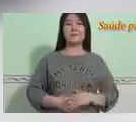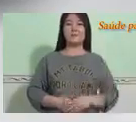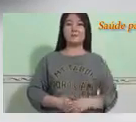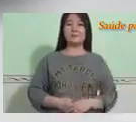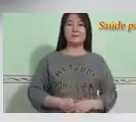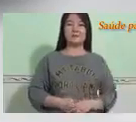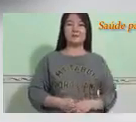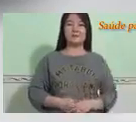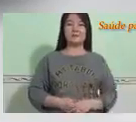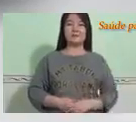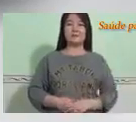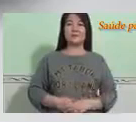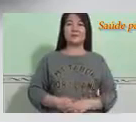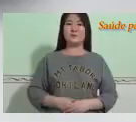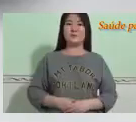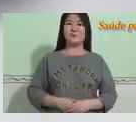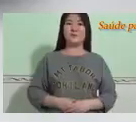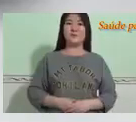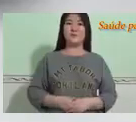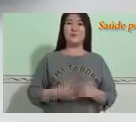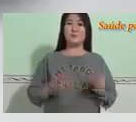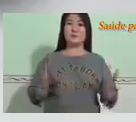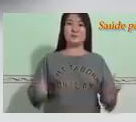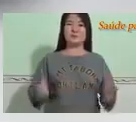serão removidos completamente.